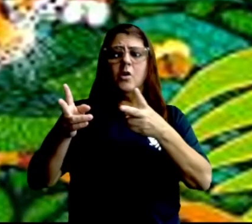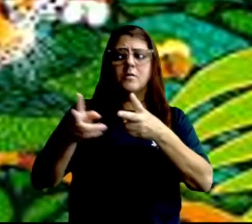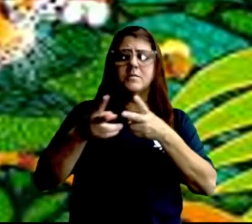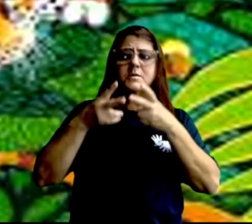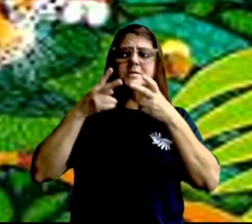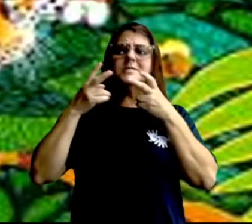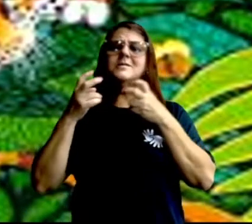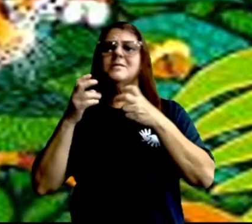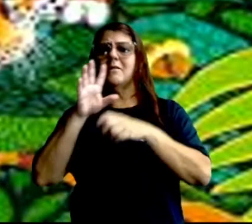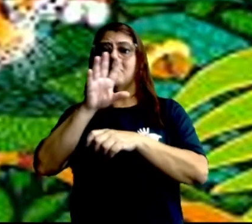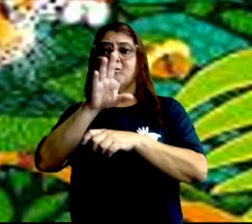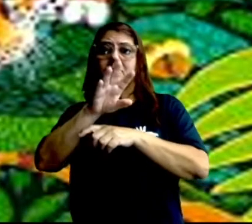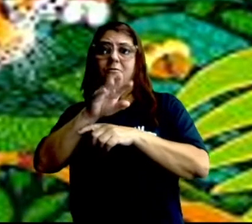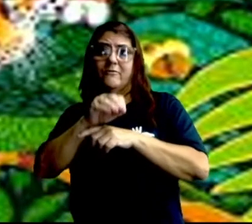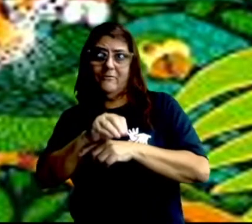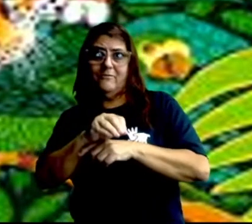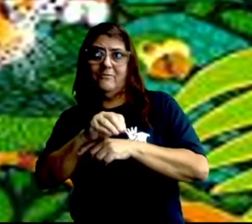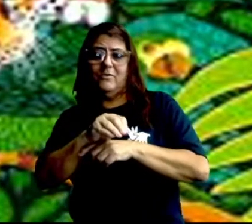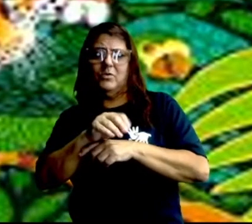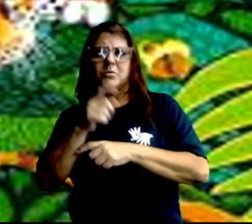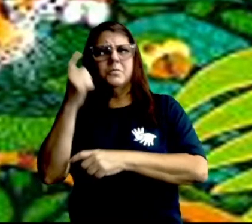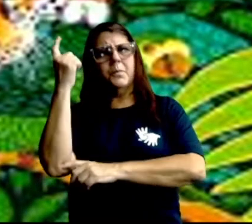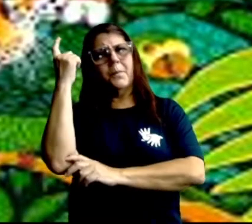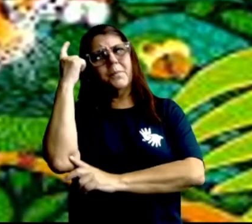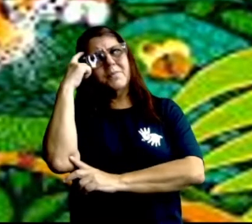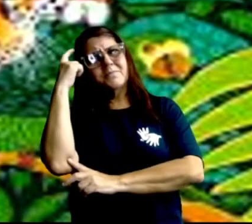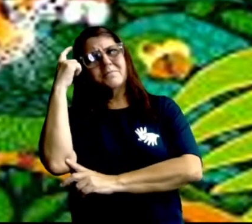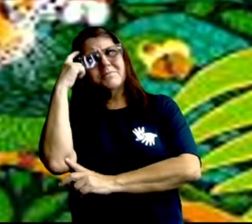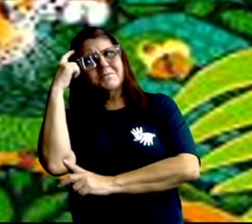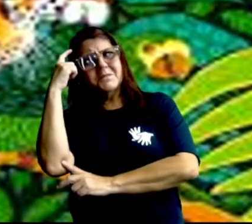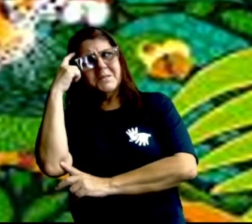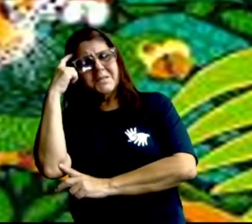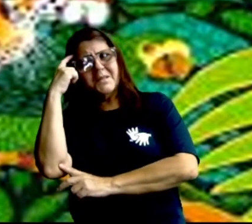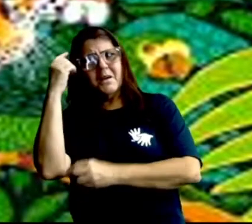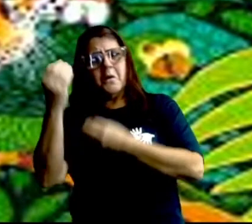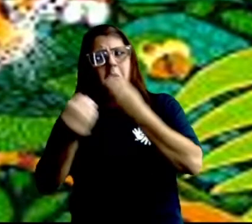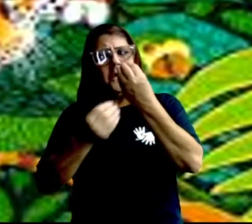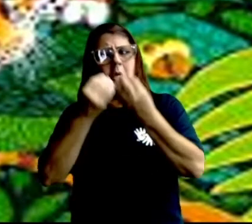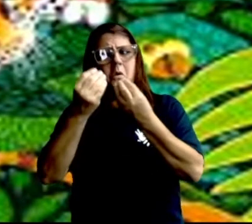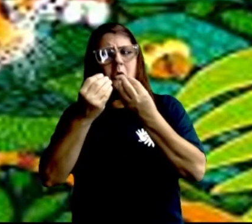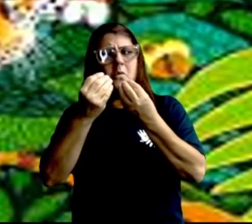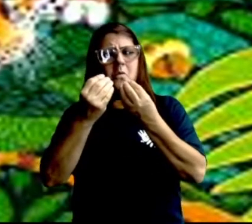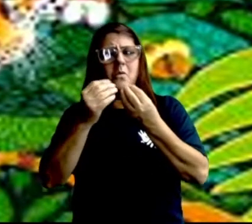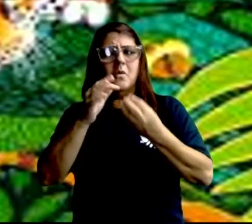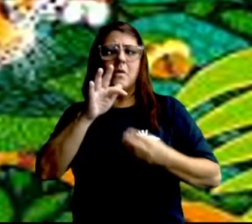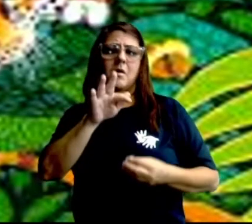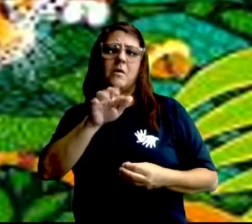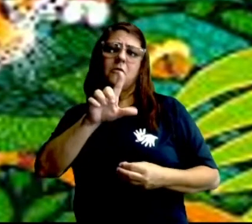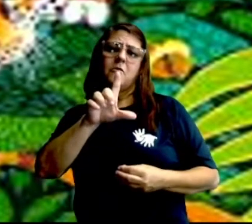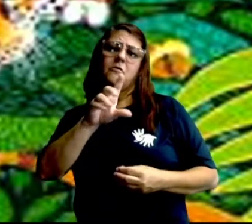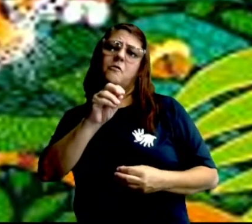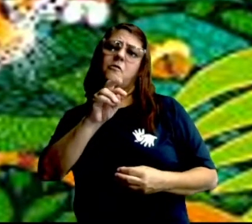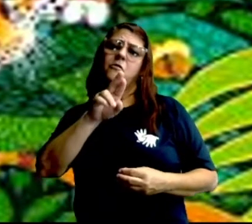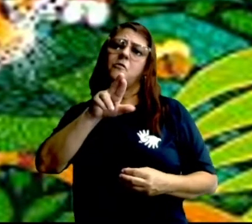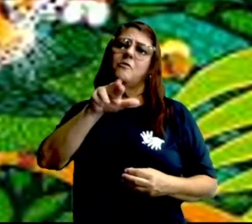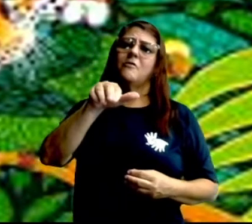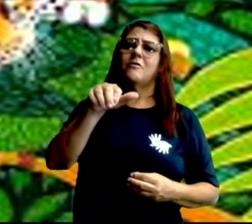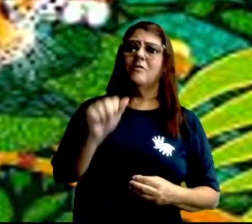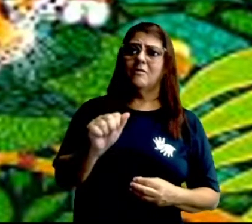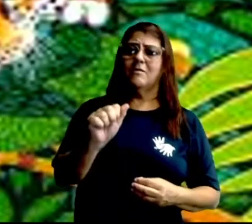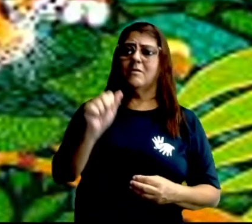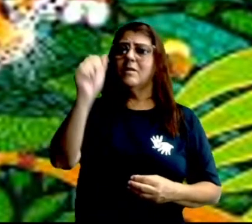vocês observar-se um pouco isso para gente pensar no sentido da flora brasileira né